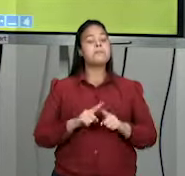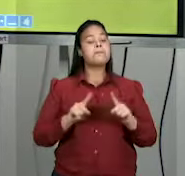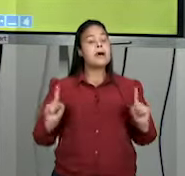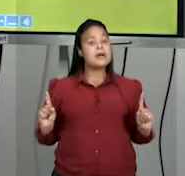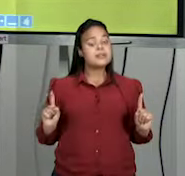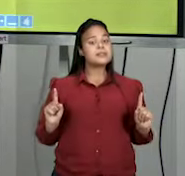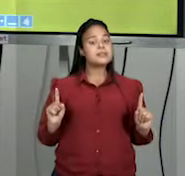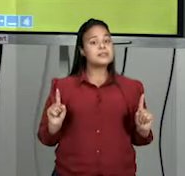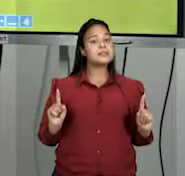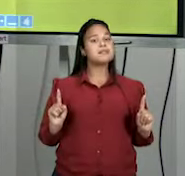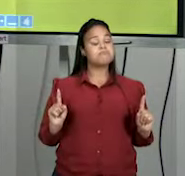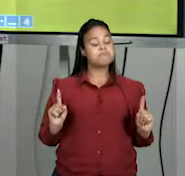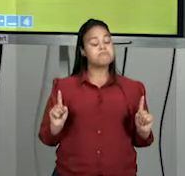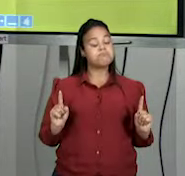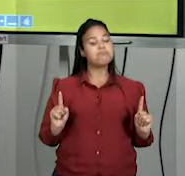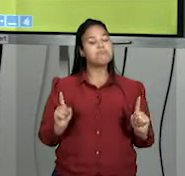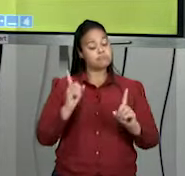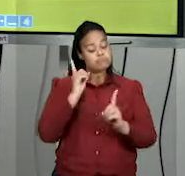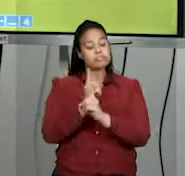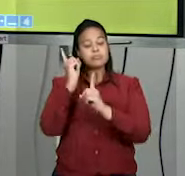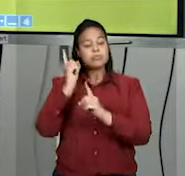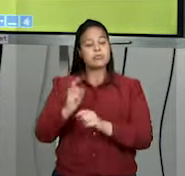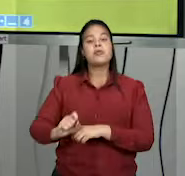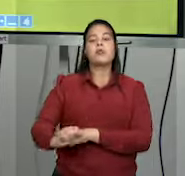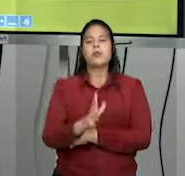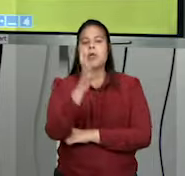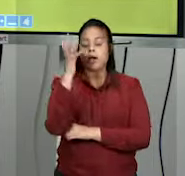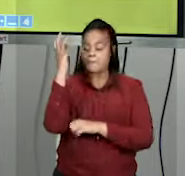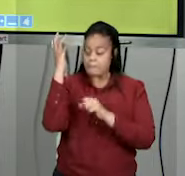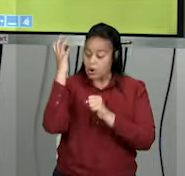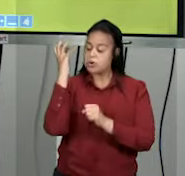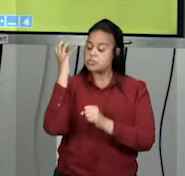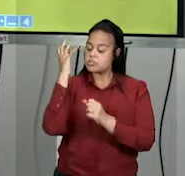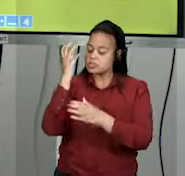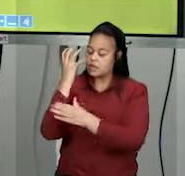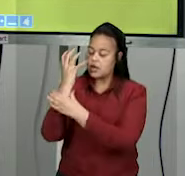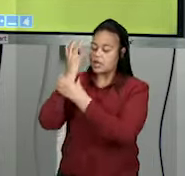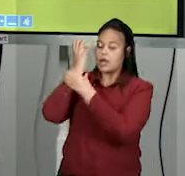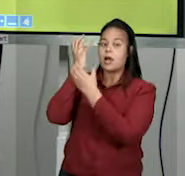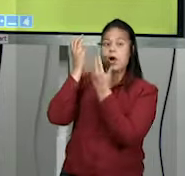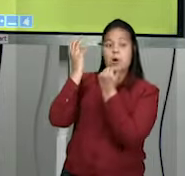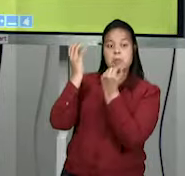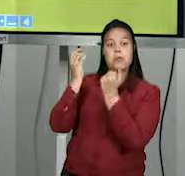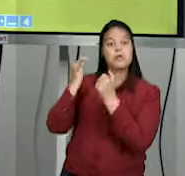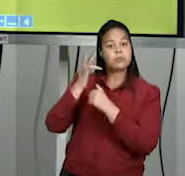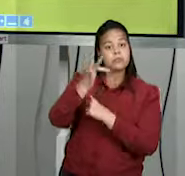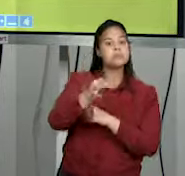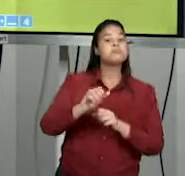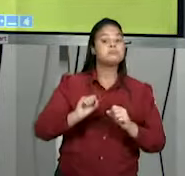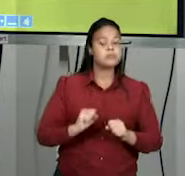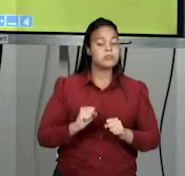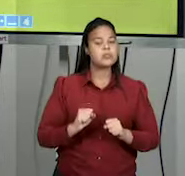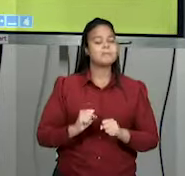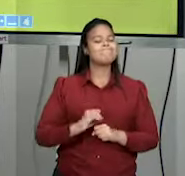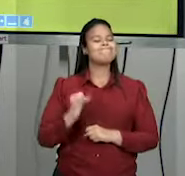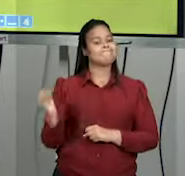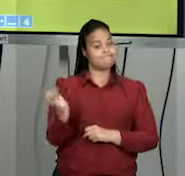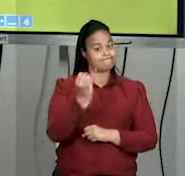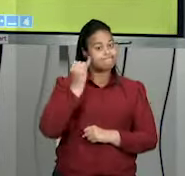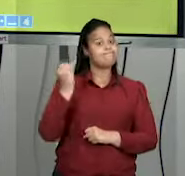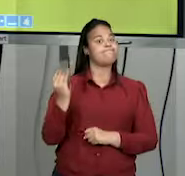ele descobriu que poderia plantar os alimentos. E isso foi extremamente importante